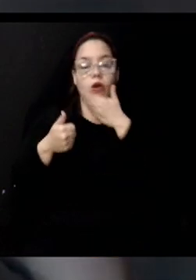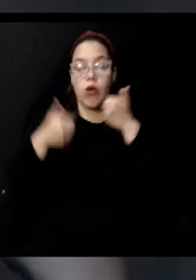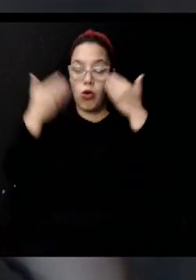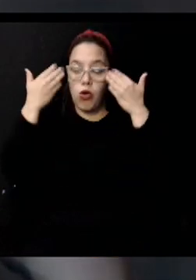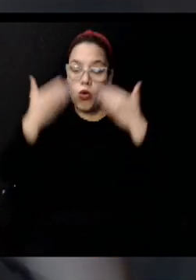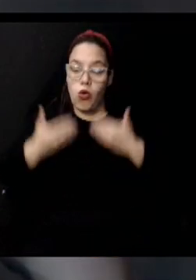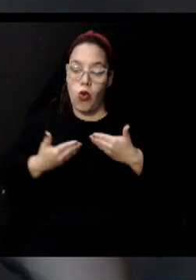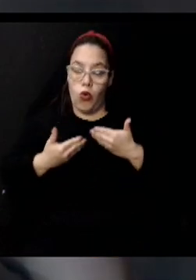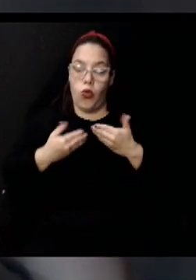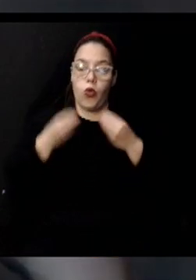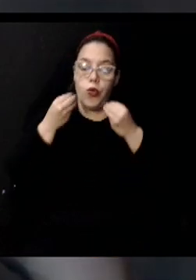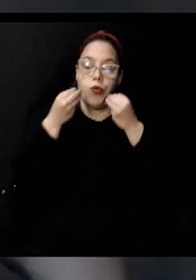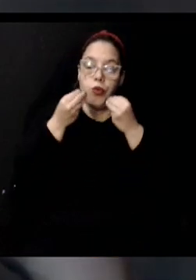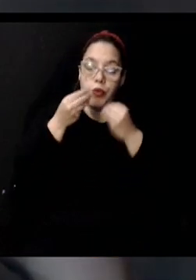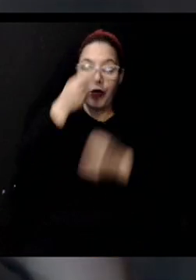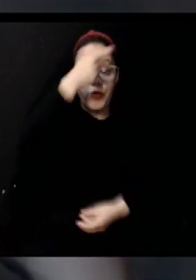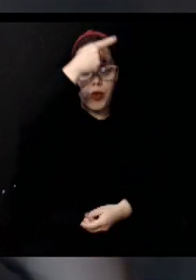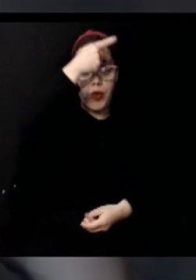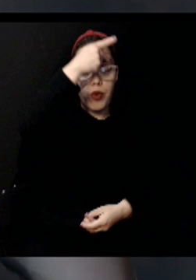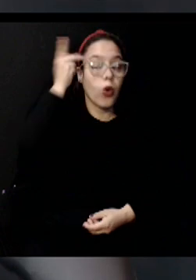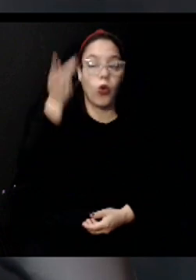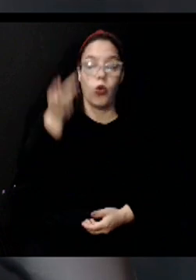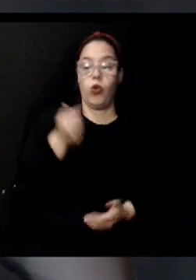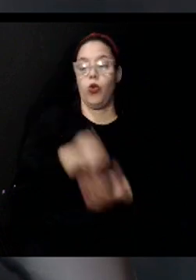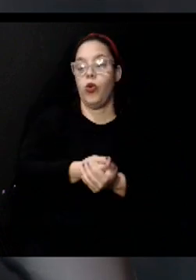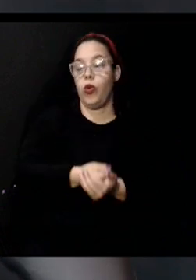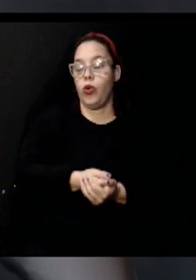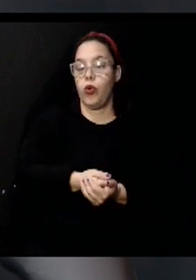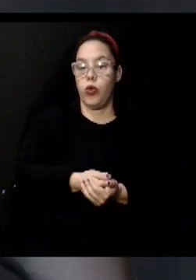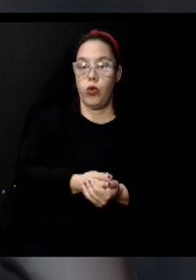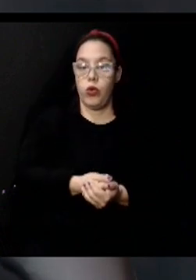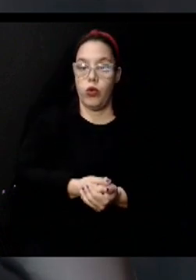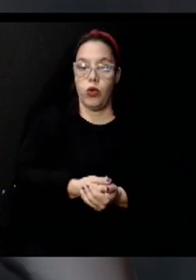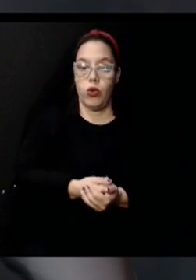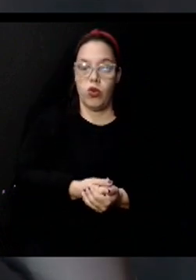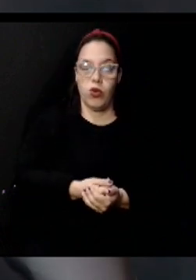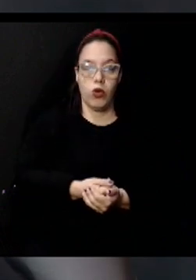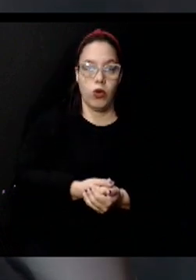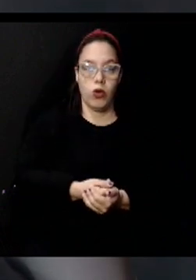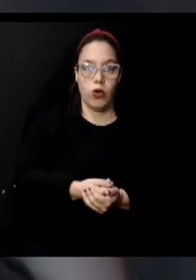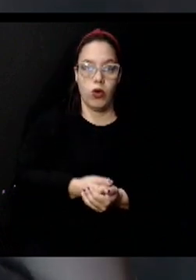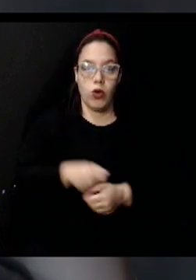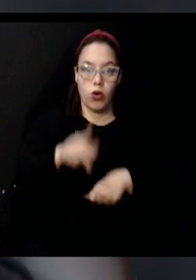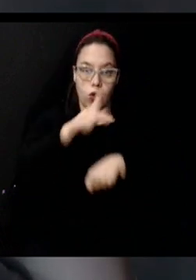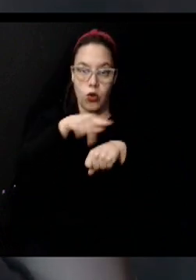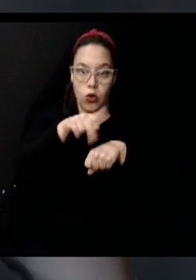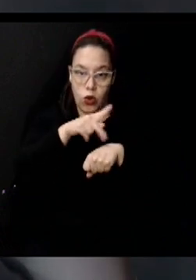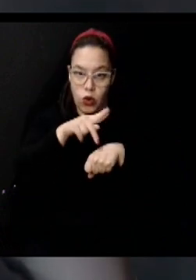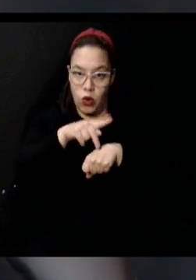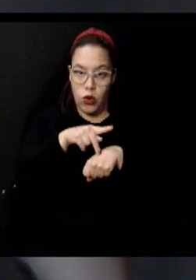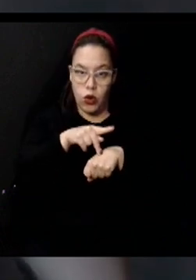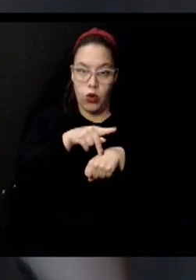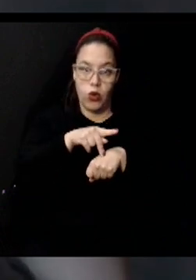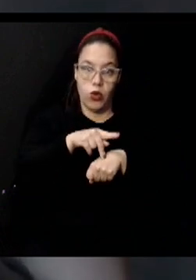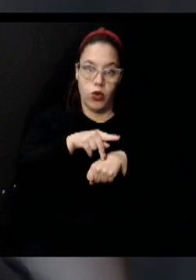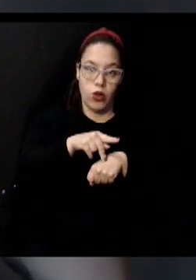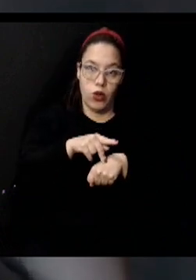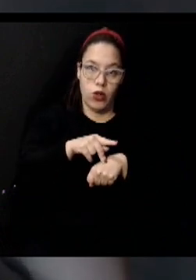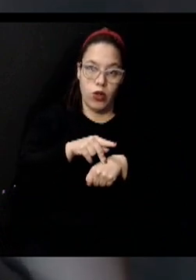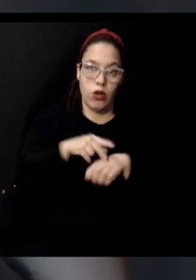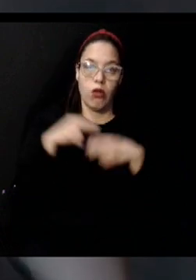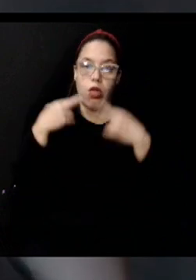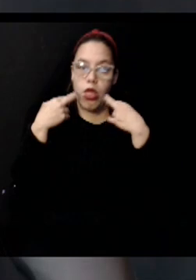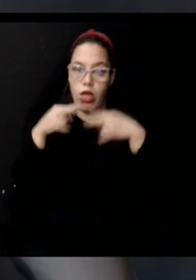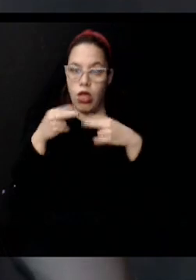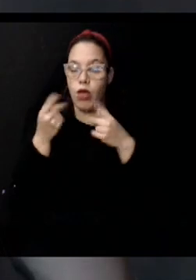as pessoas melhorarem. Às vezes você falar do que está se passando no seu país, a gente como a gente que reclama dos preços, a